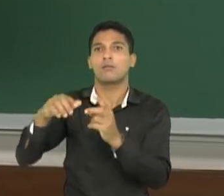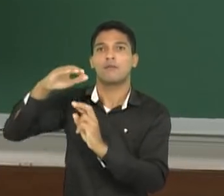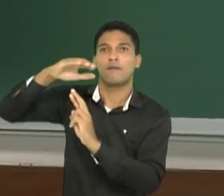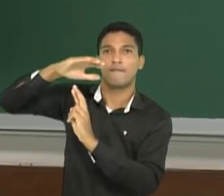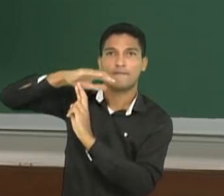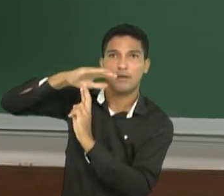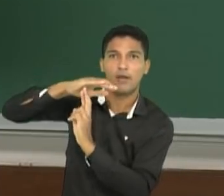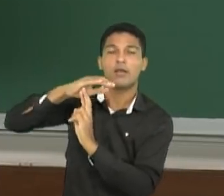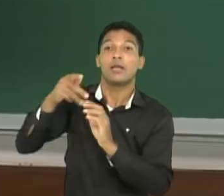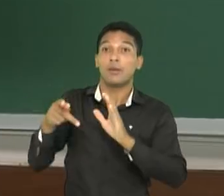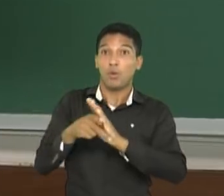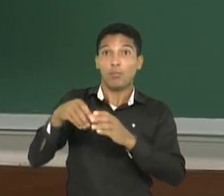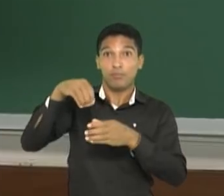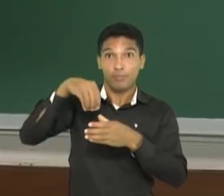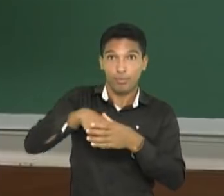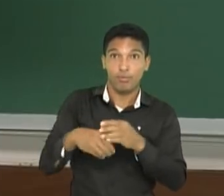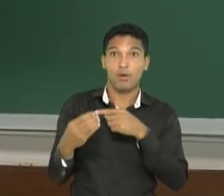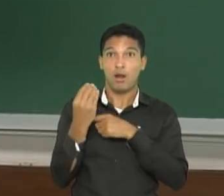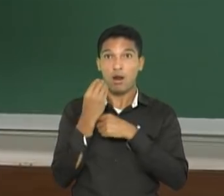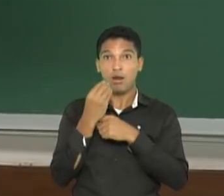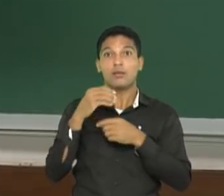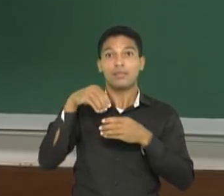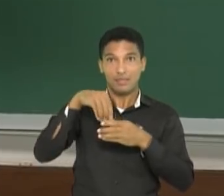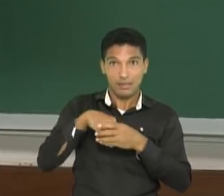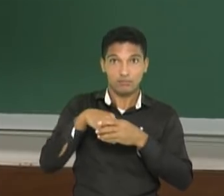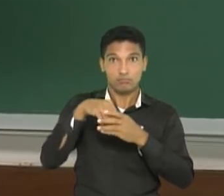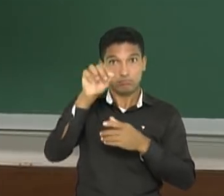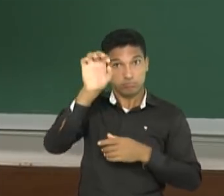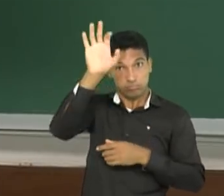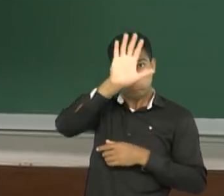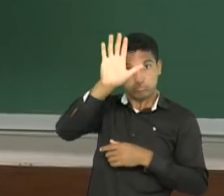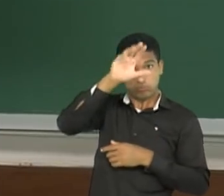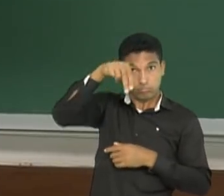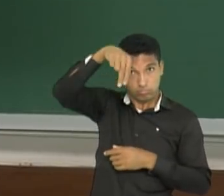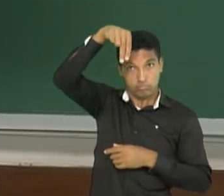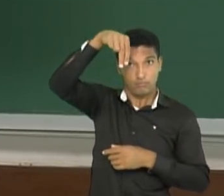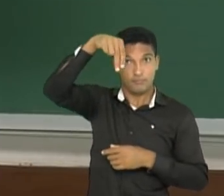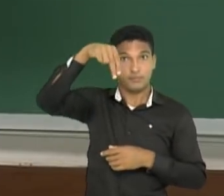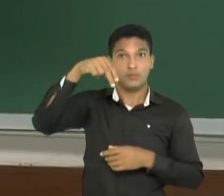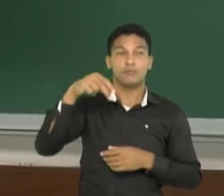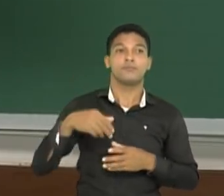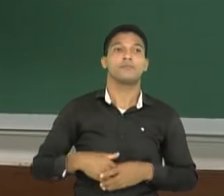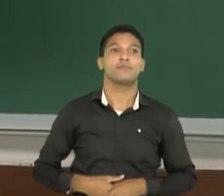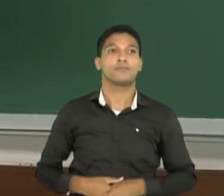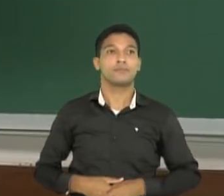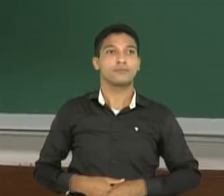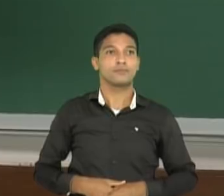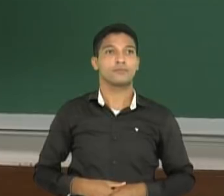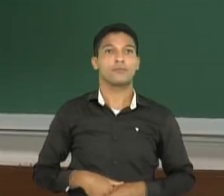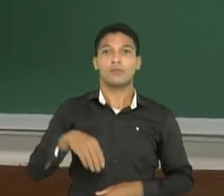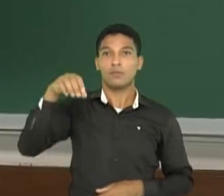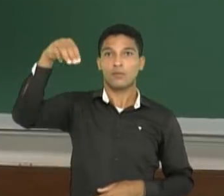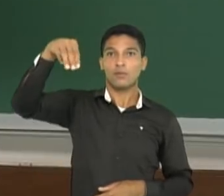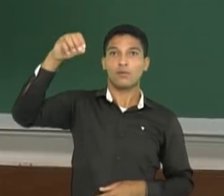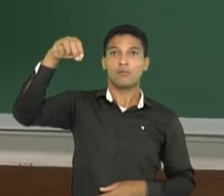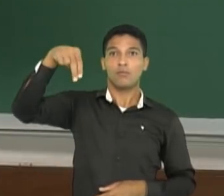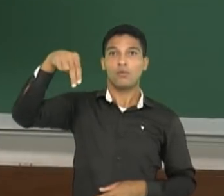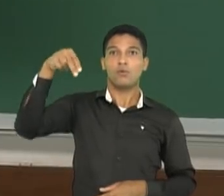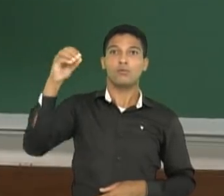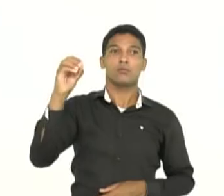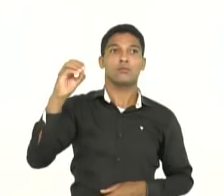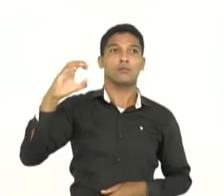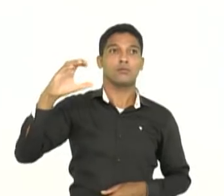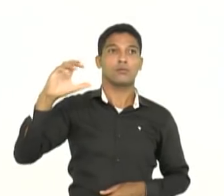certo? Monocultura, nesse mapa que a gente não tem ainda expressado, mas naquele anterior ali, é justamente nessa ideia aqui do